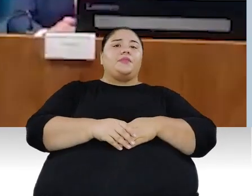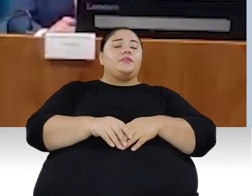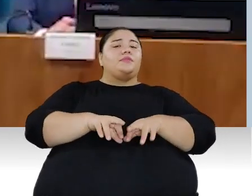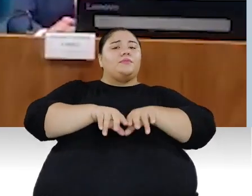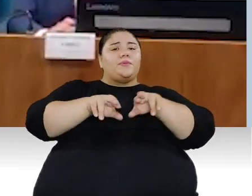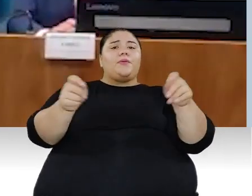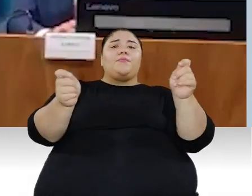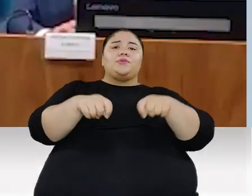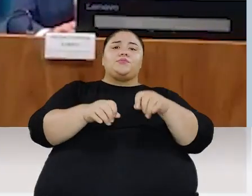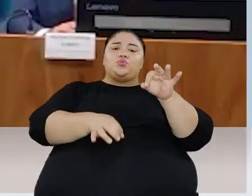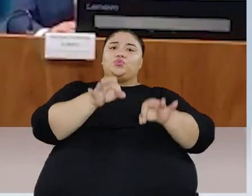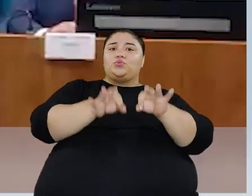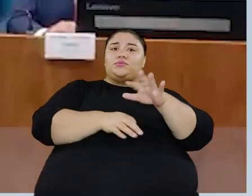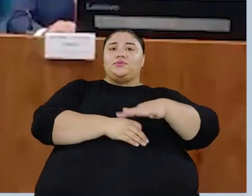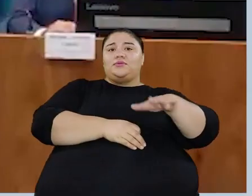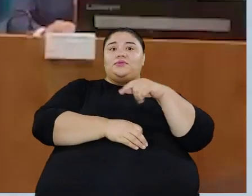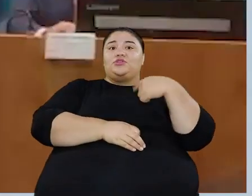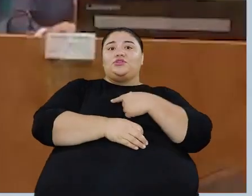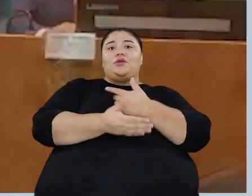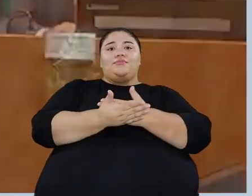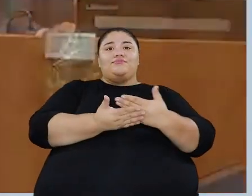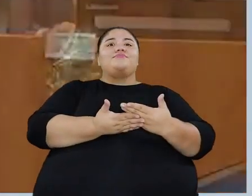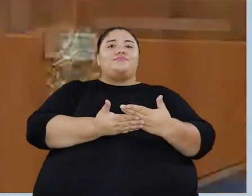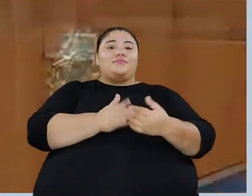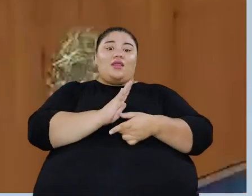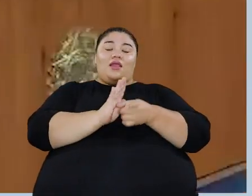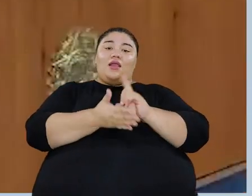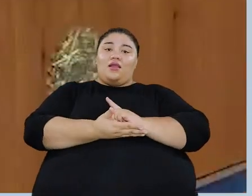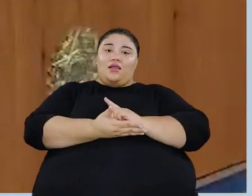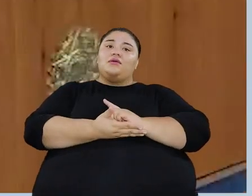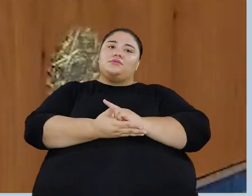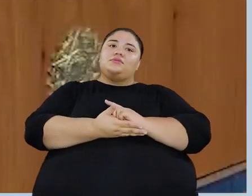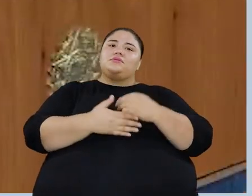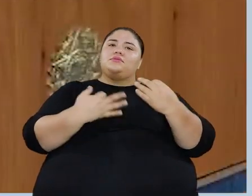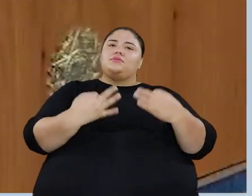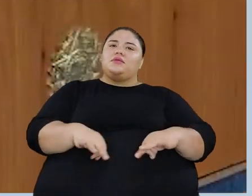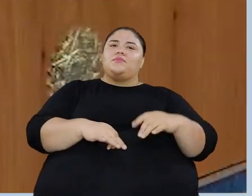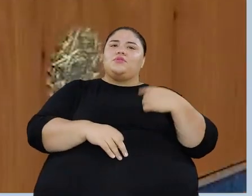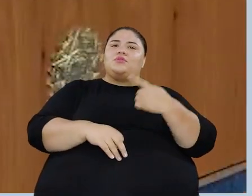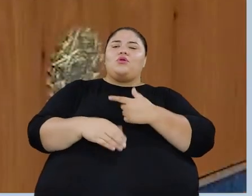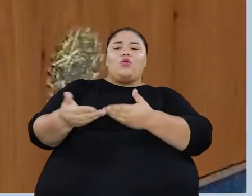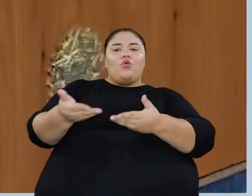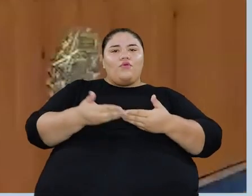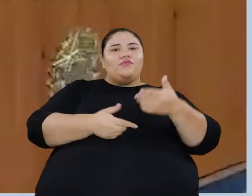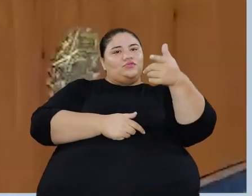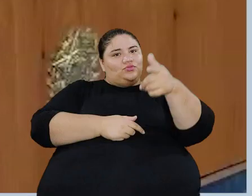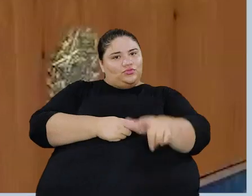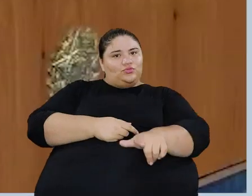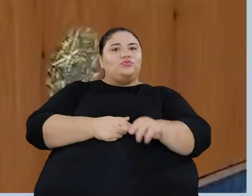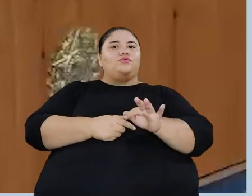e tantas possibilidades aqui de judicialização que nós já estamos antevendo, e certamente vamos